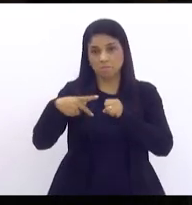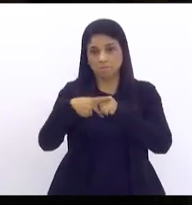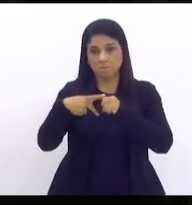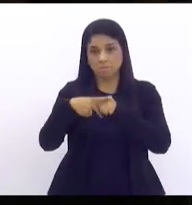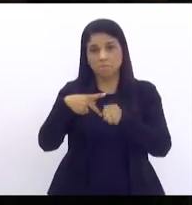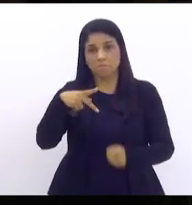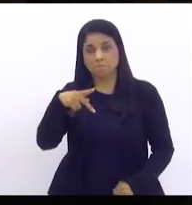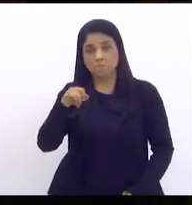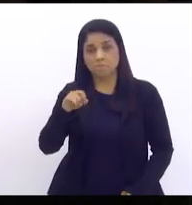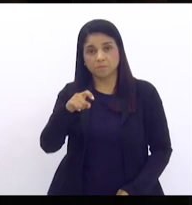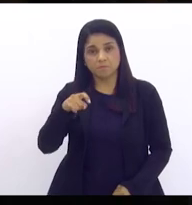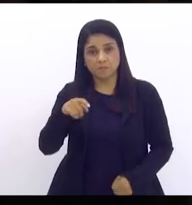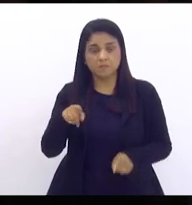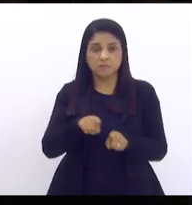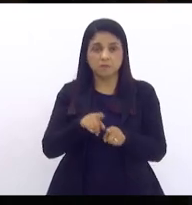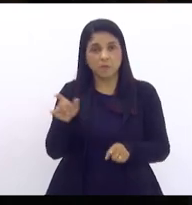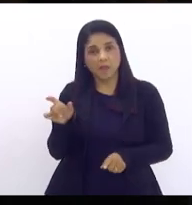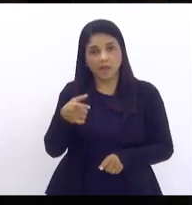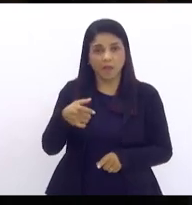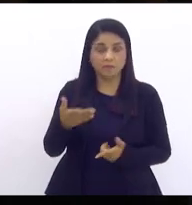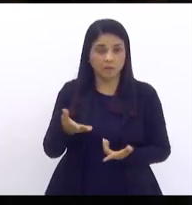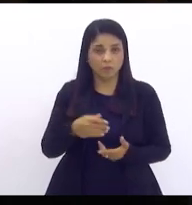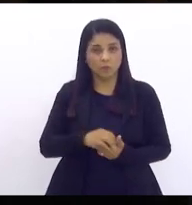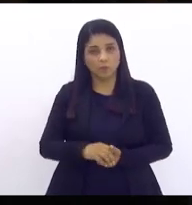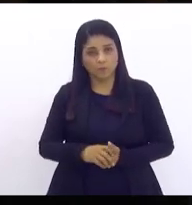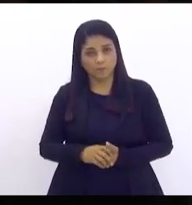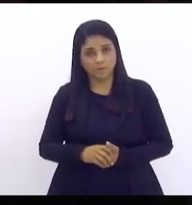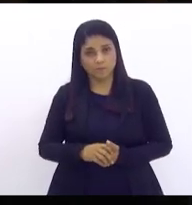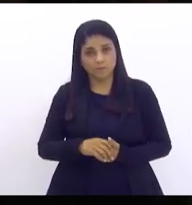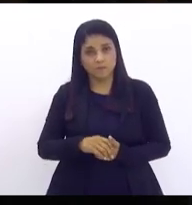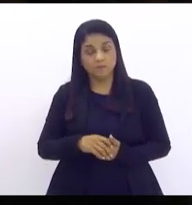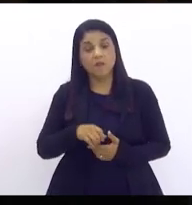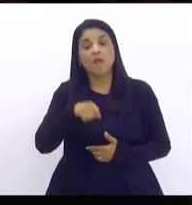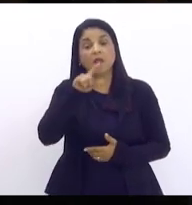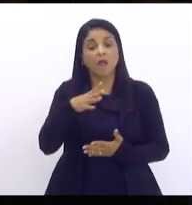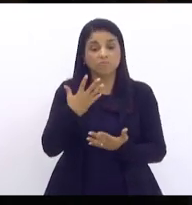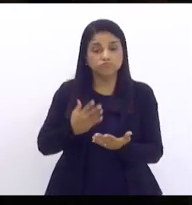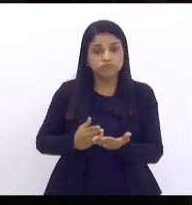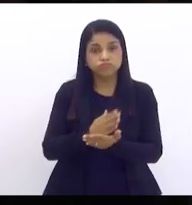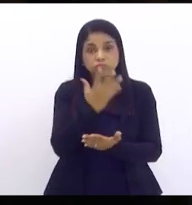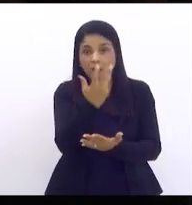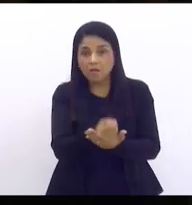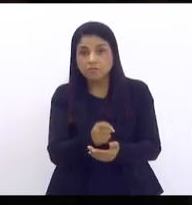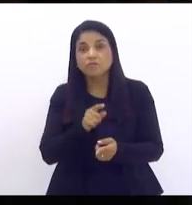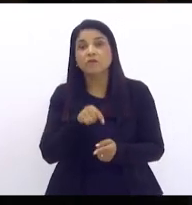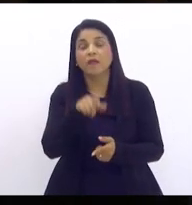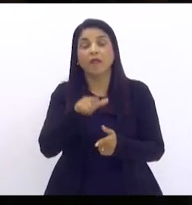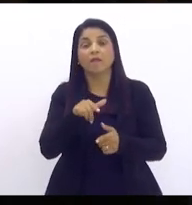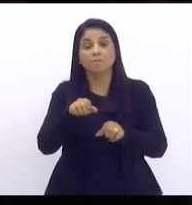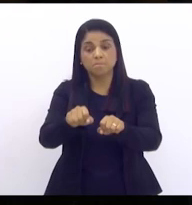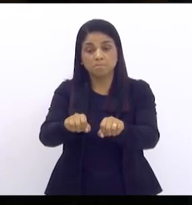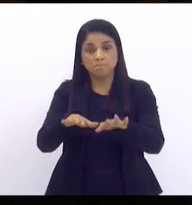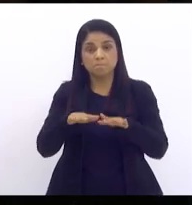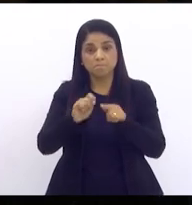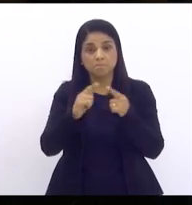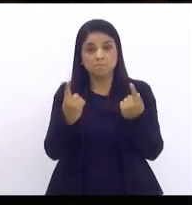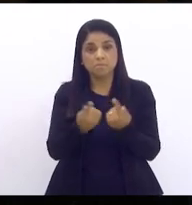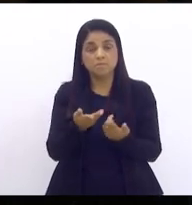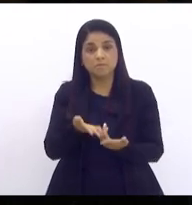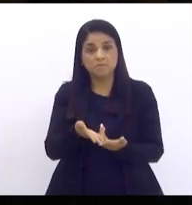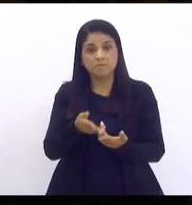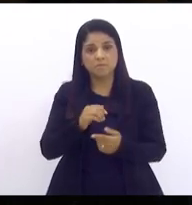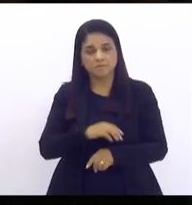de crédito, cartão de débito. Quem aprovou é o Parlamento. E o Parlamento tem